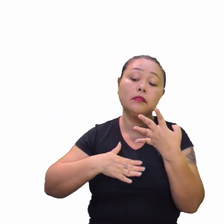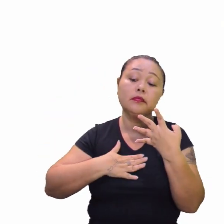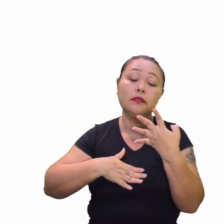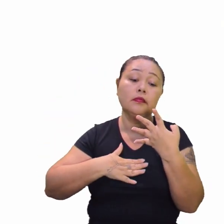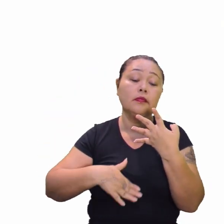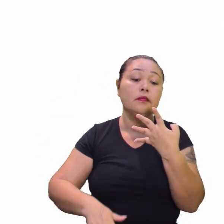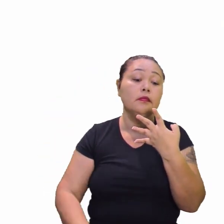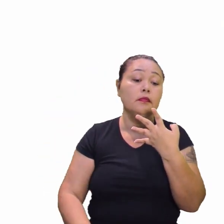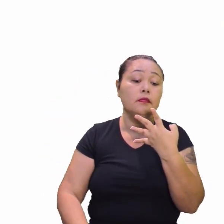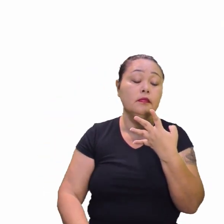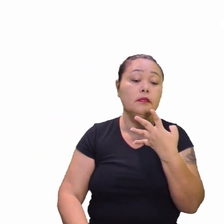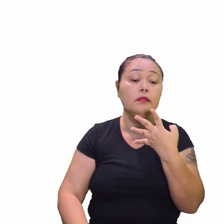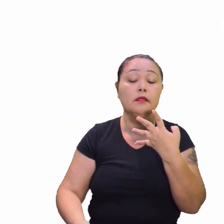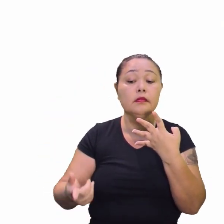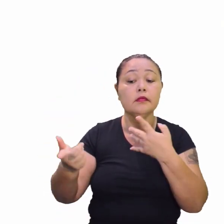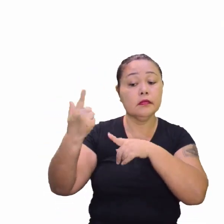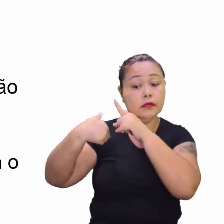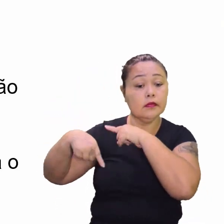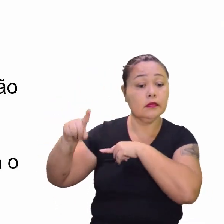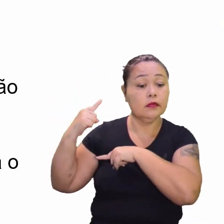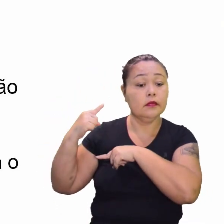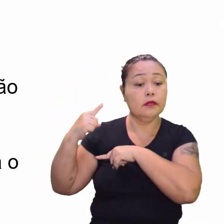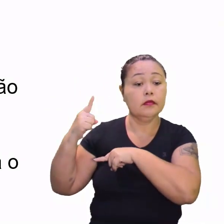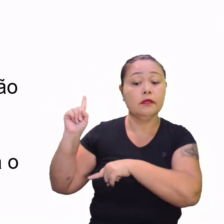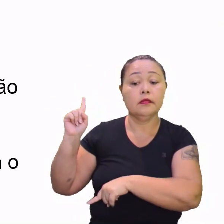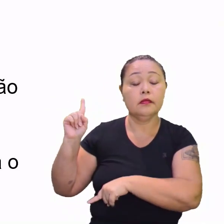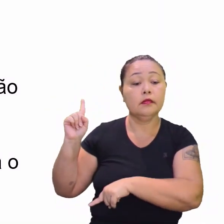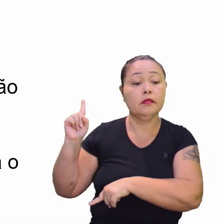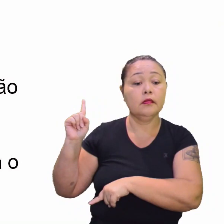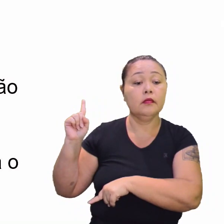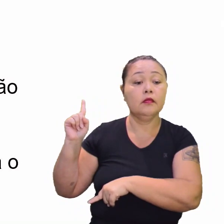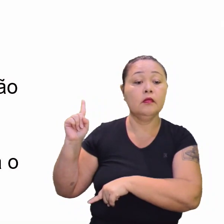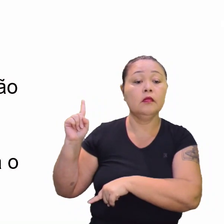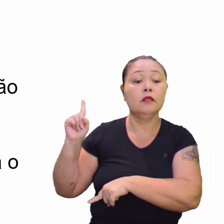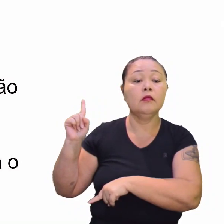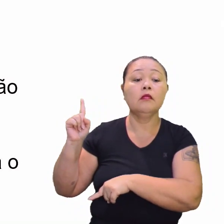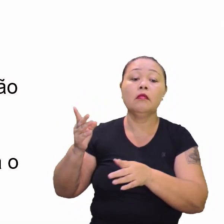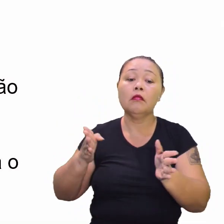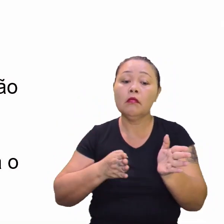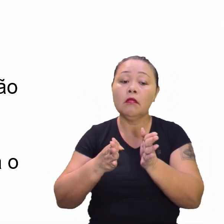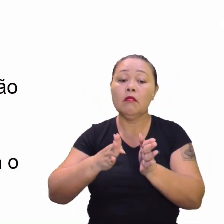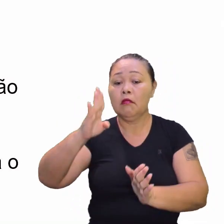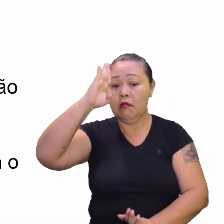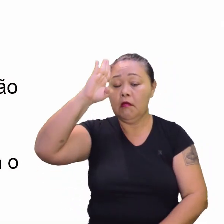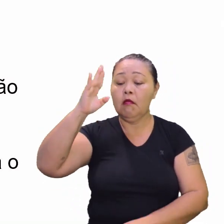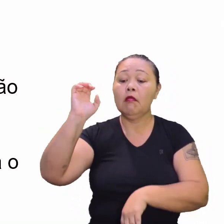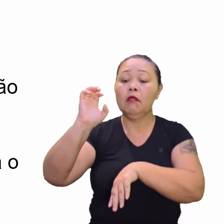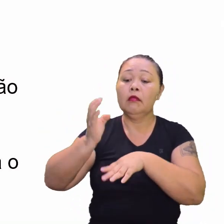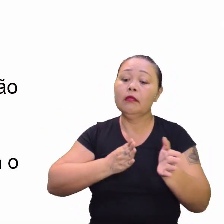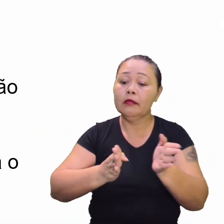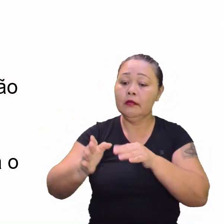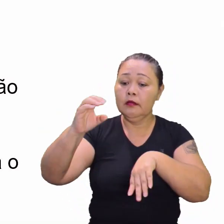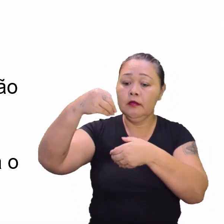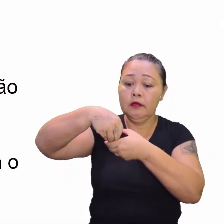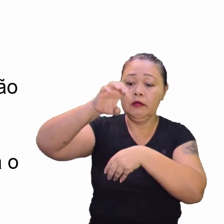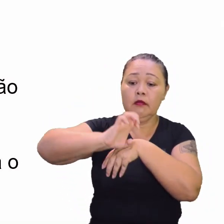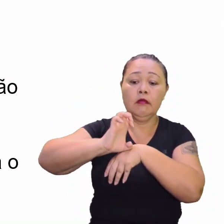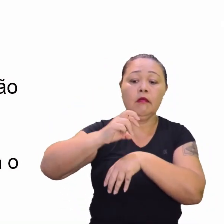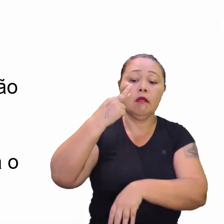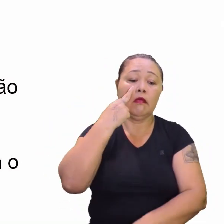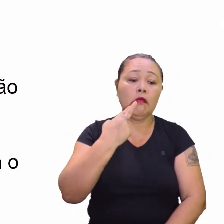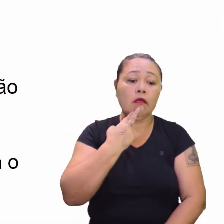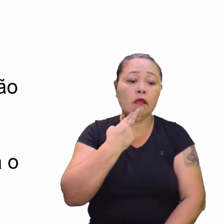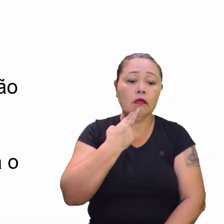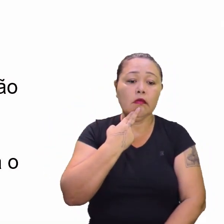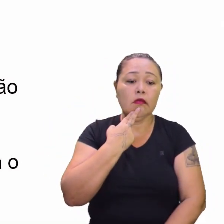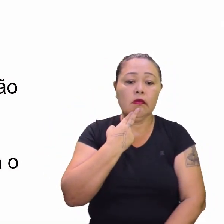né? Tranquilo. Vamos lá, então, começar a ver as questões? Vamos lá, volta lá. O Rio Madeira é o principal rio de